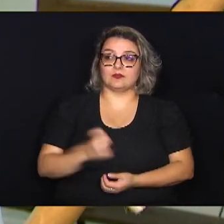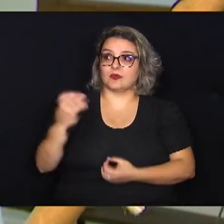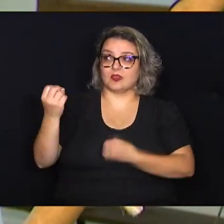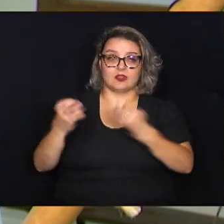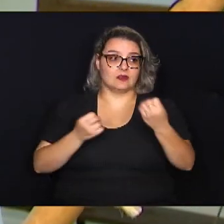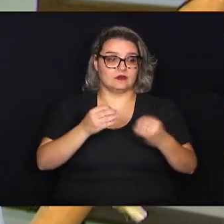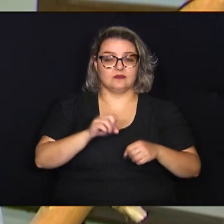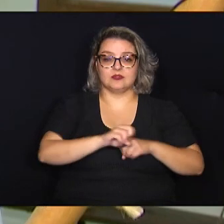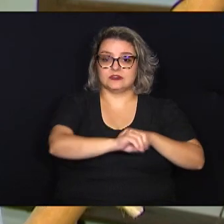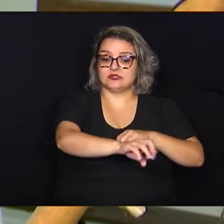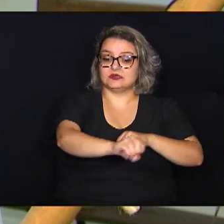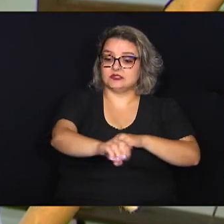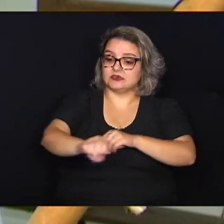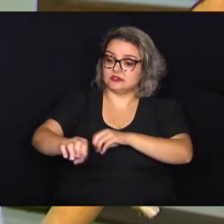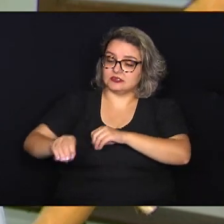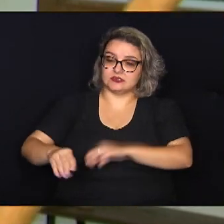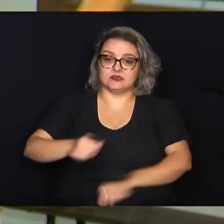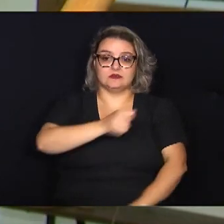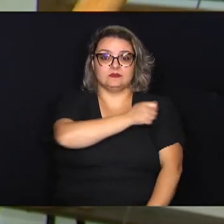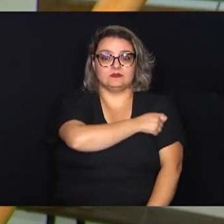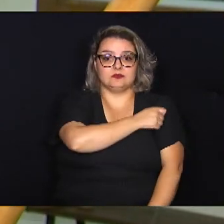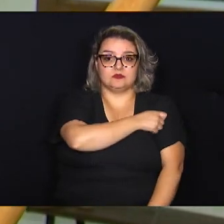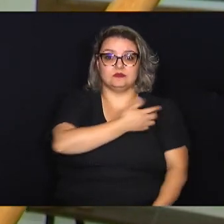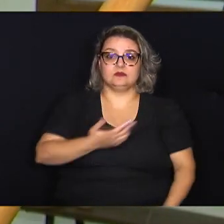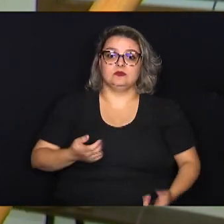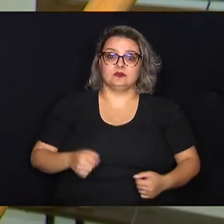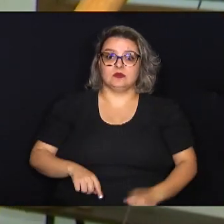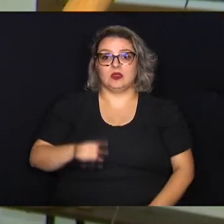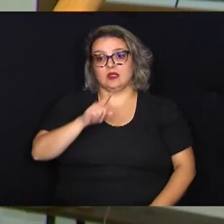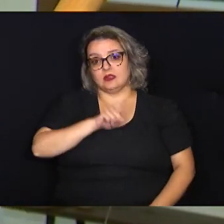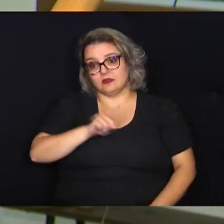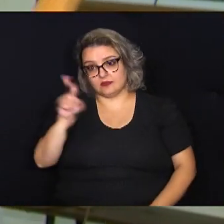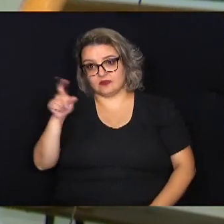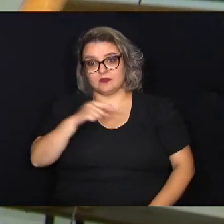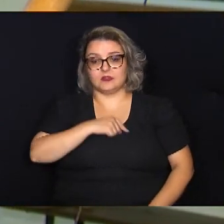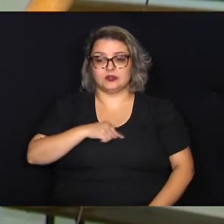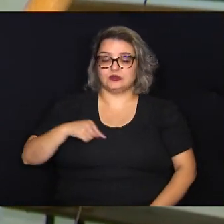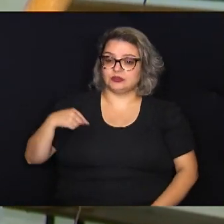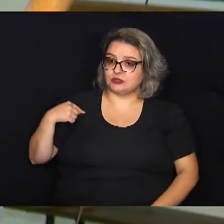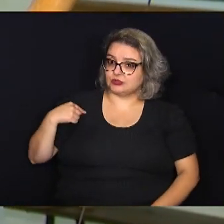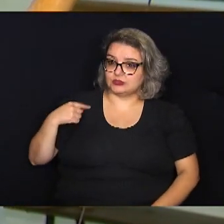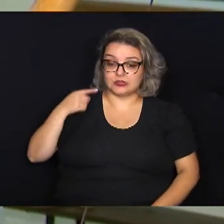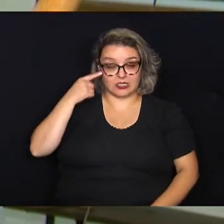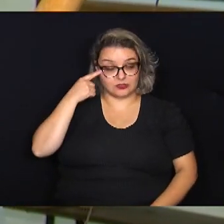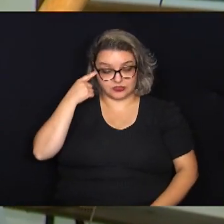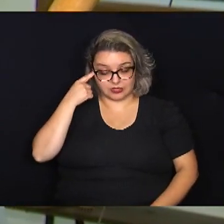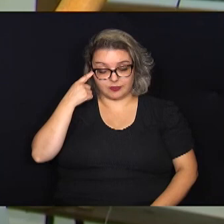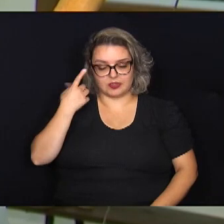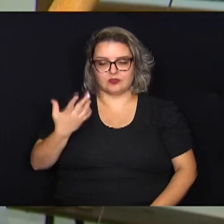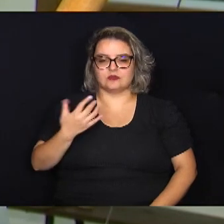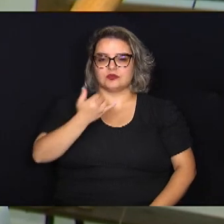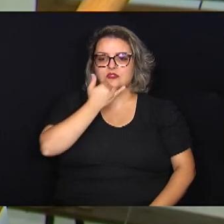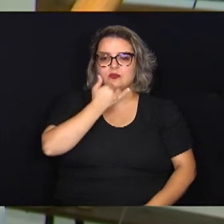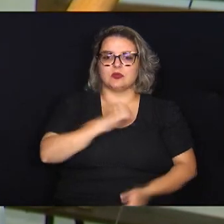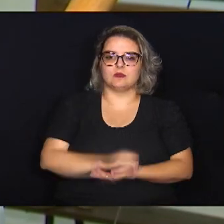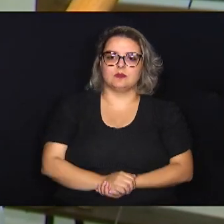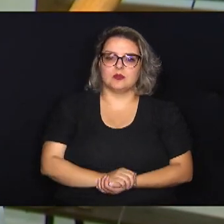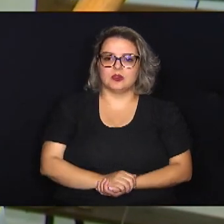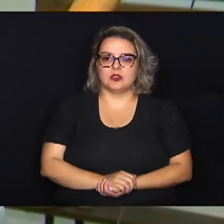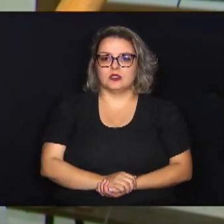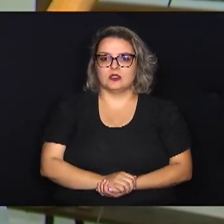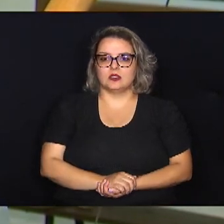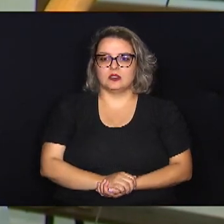alunos, né? Então são essas pessoas que estão vindo para cá, Japão, tem aluno meu lá. Então está vindo agora, acho que